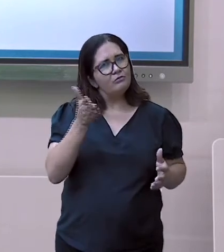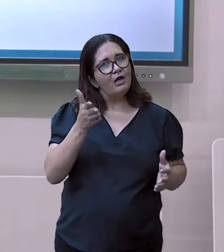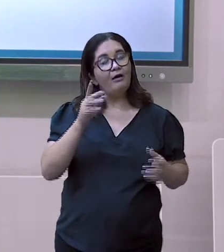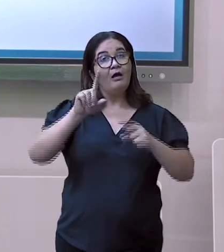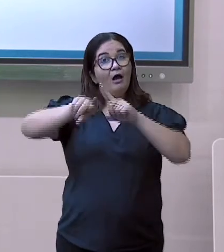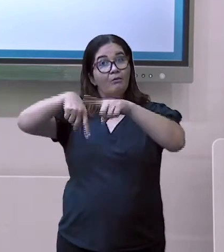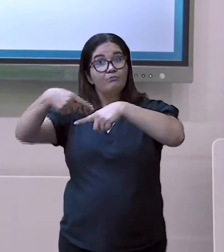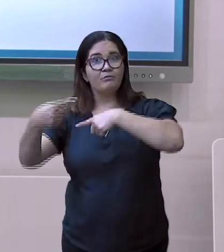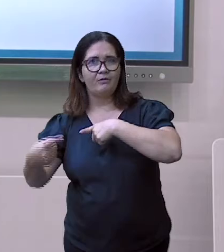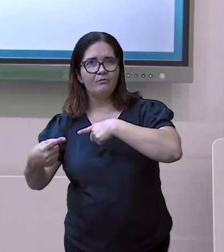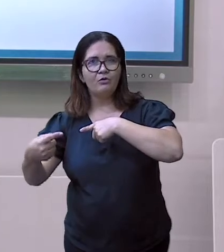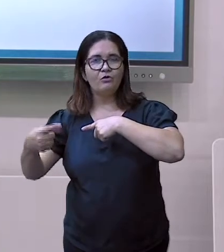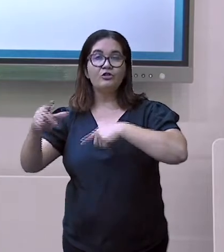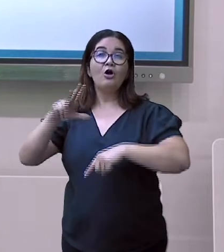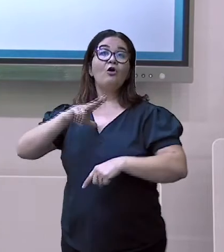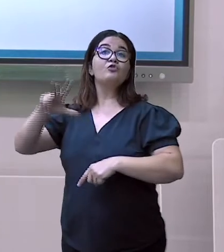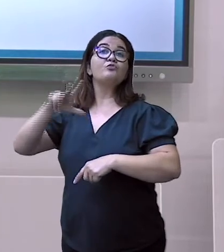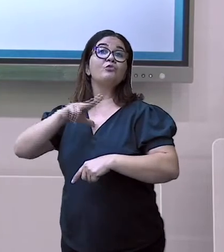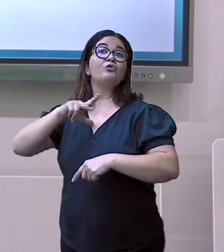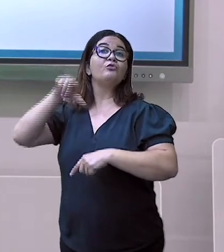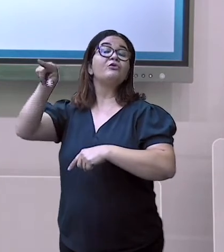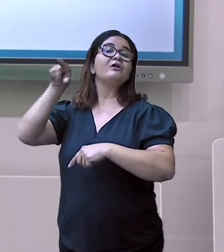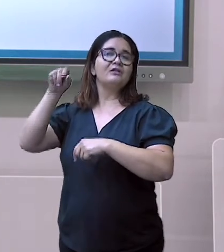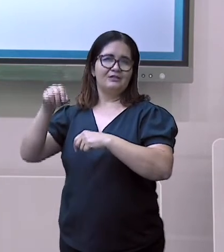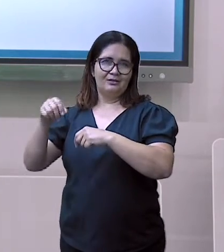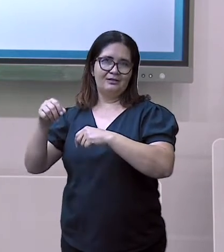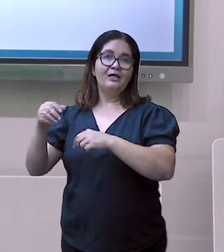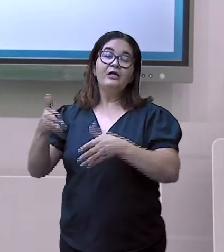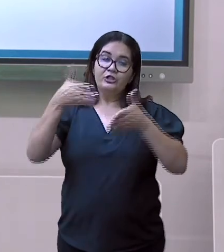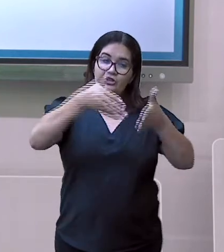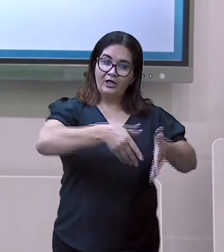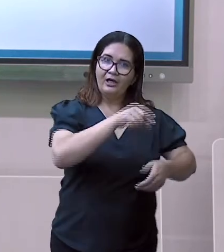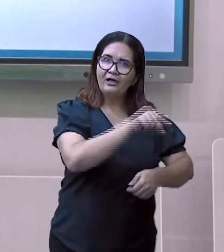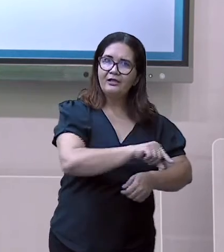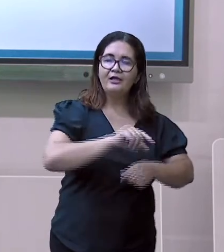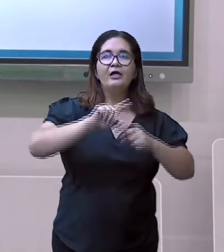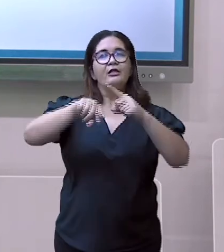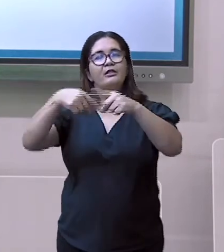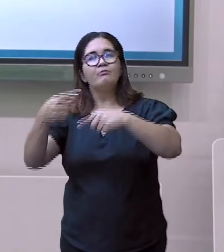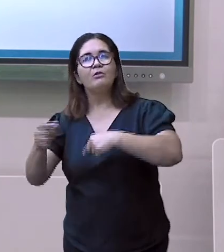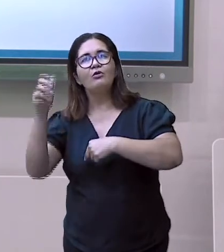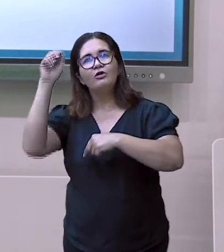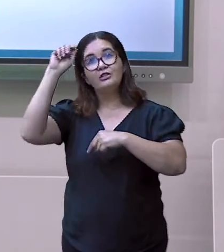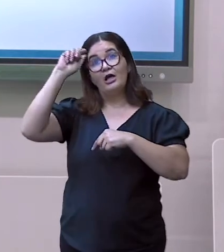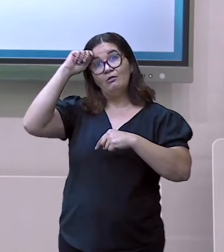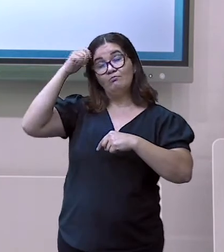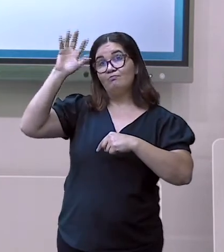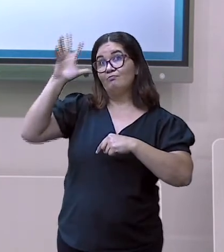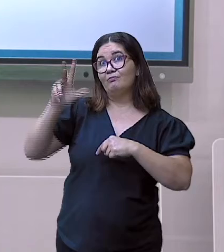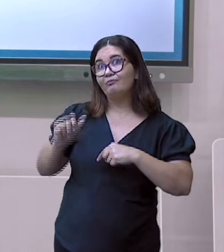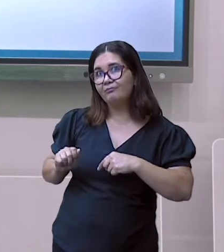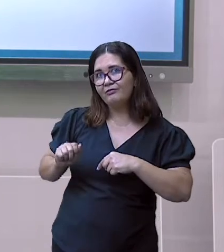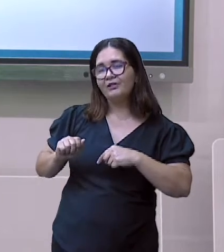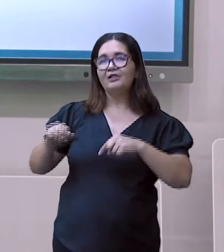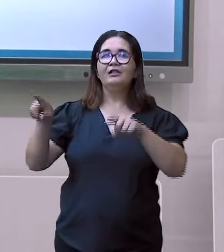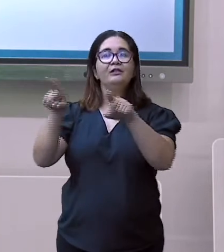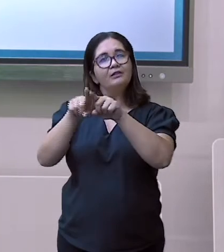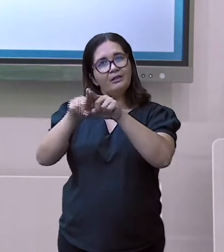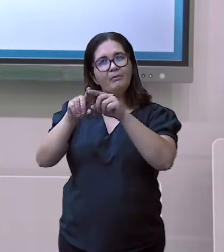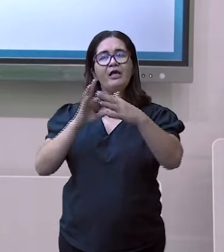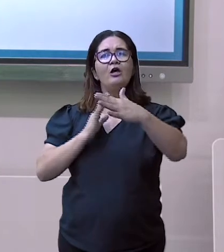depois aos portugueses, em seguida aos africanos, mais recente aos